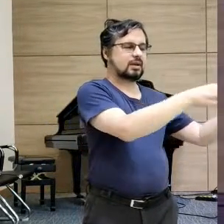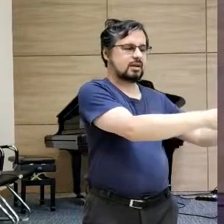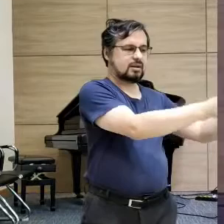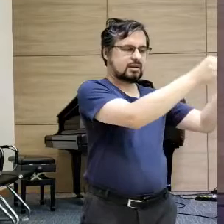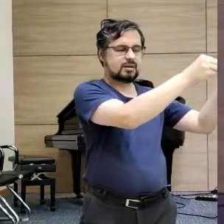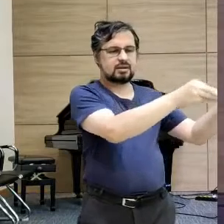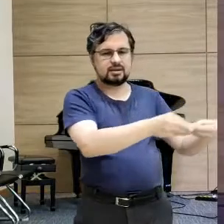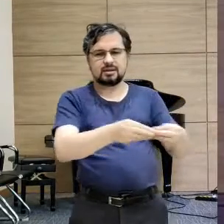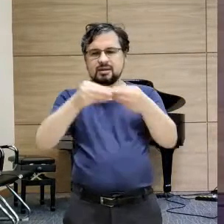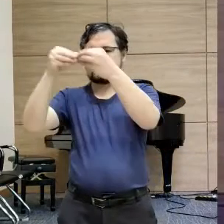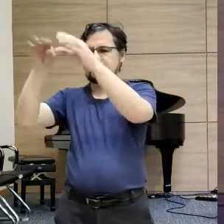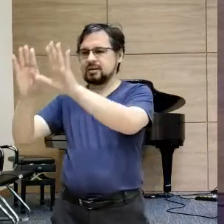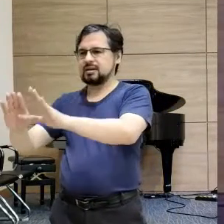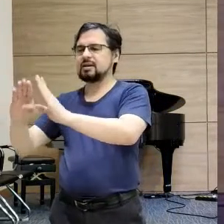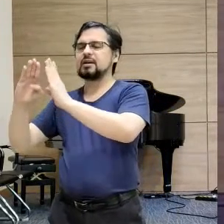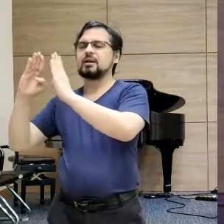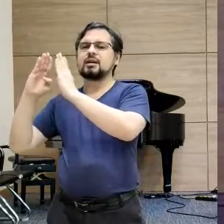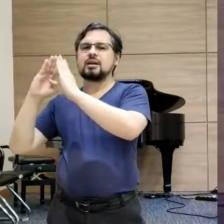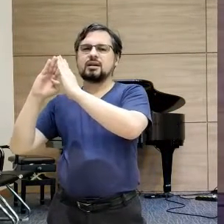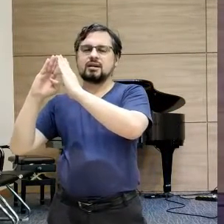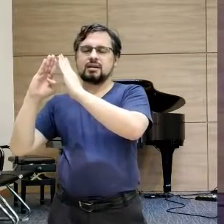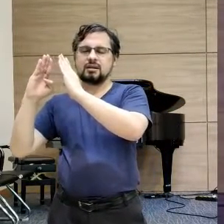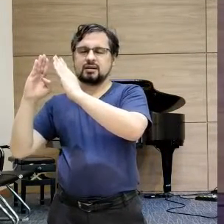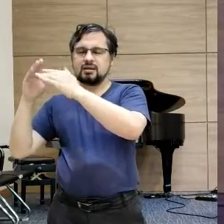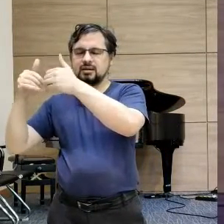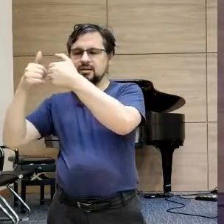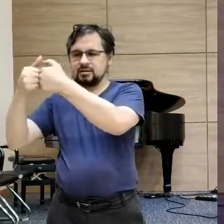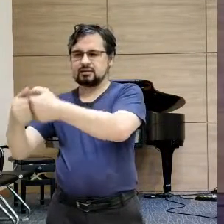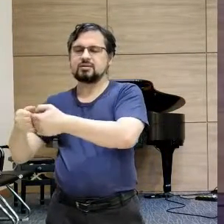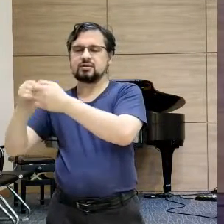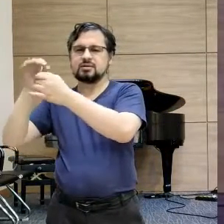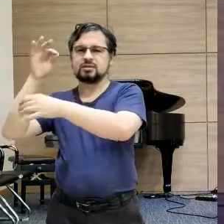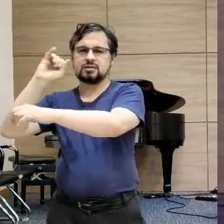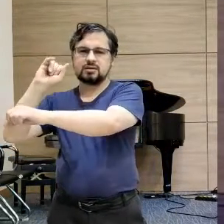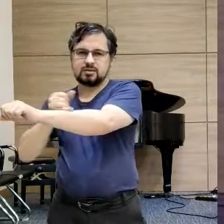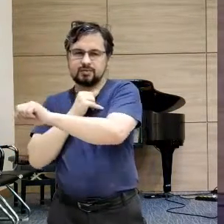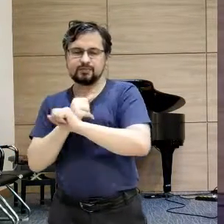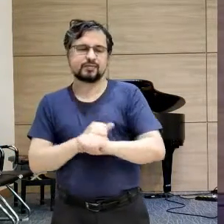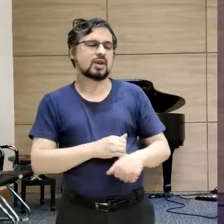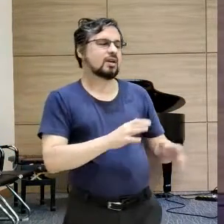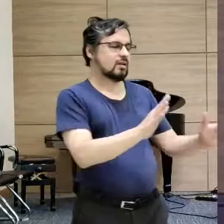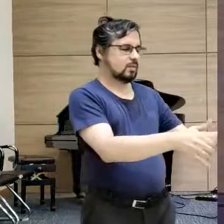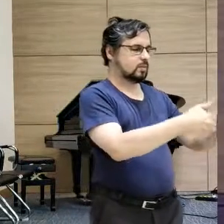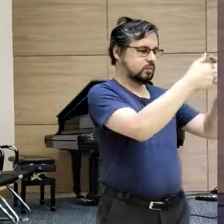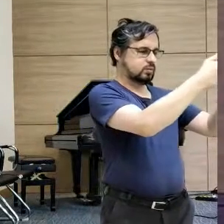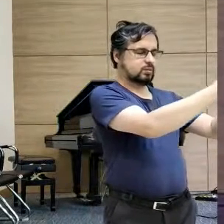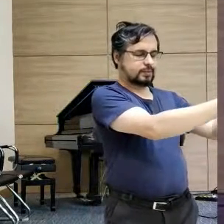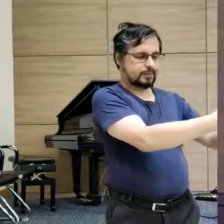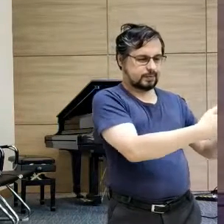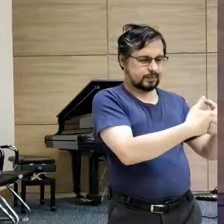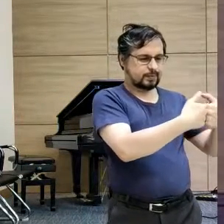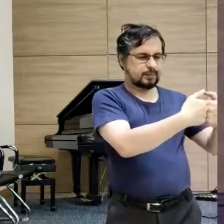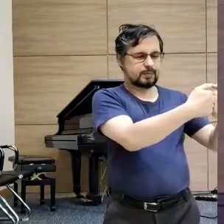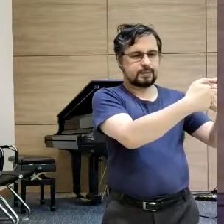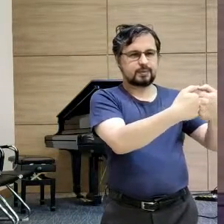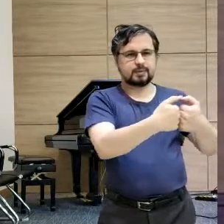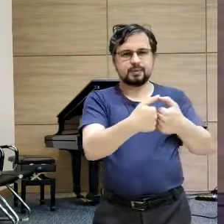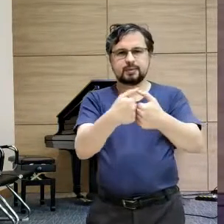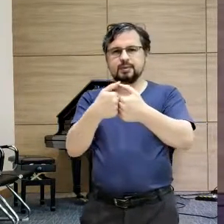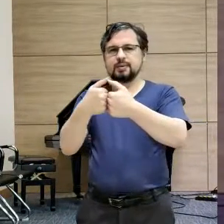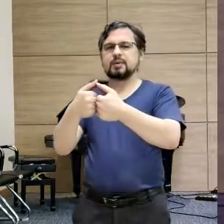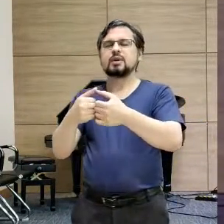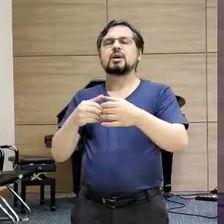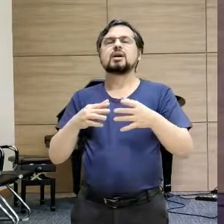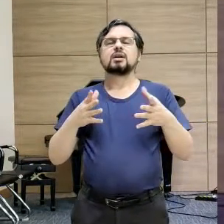templo, até Jerusalém. Ainda não era o templo, mas até em Jerusalém. Nessa caminhada, e quando chega, Davi estabelece Asaf